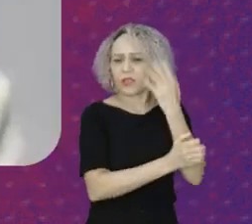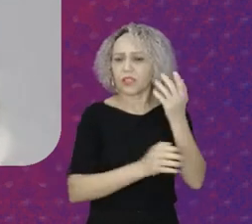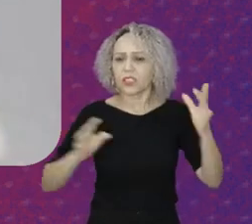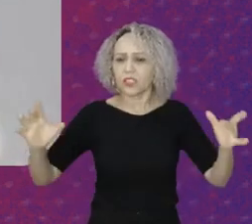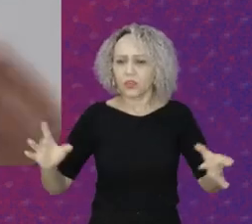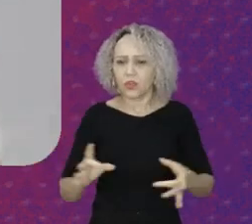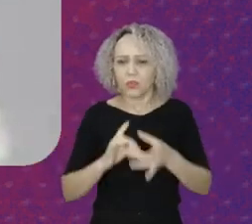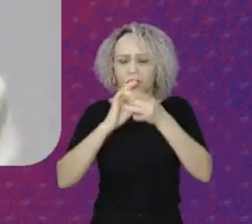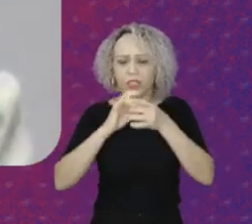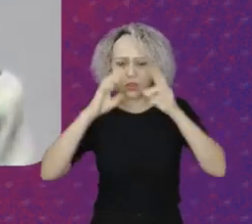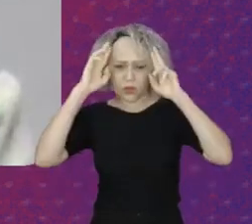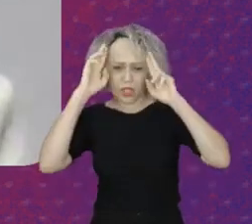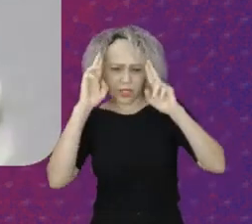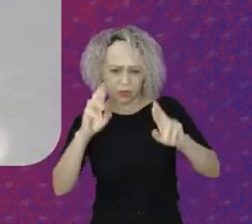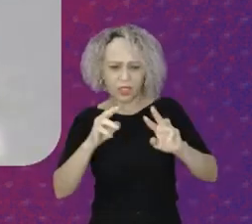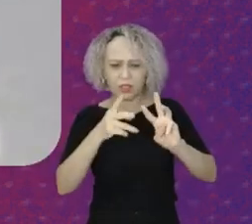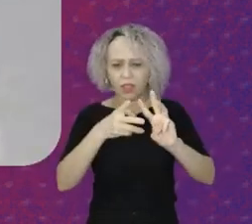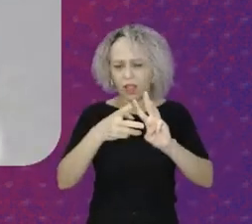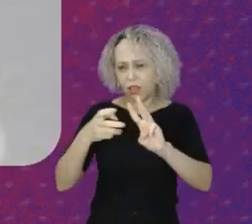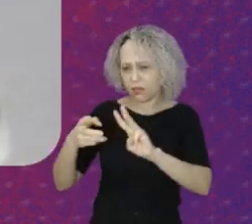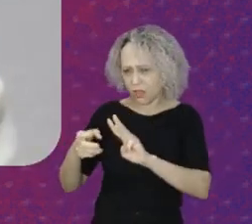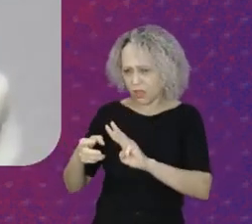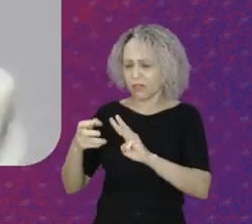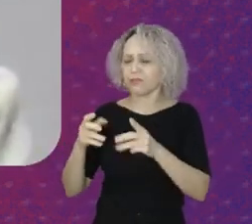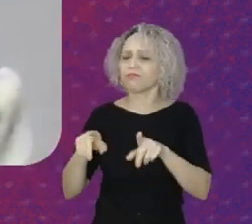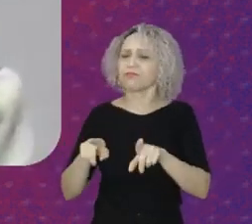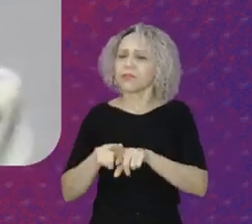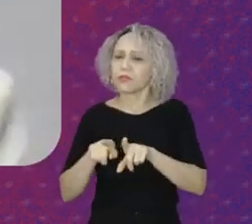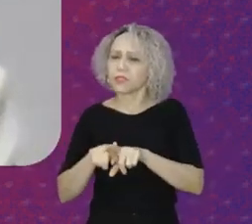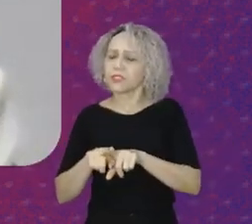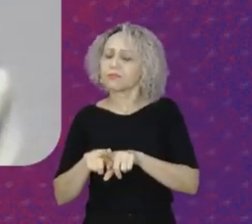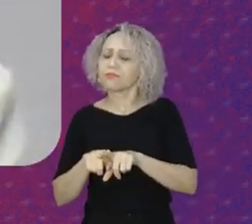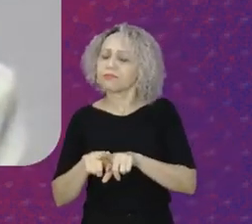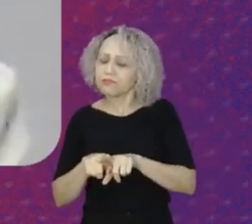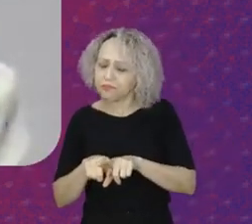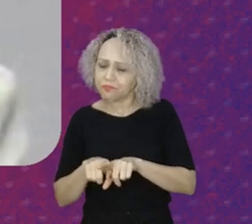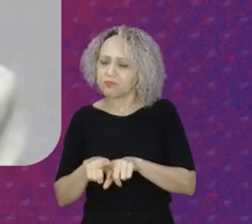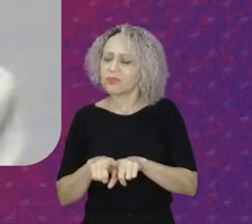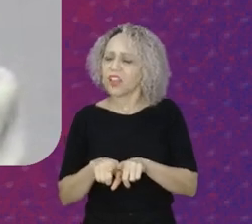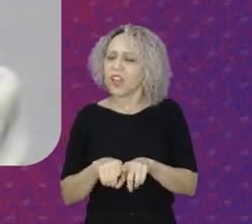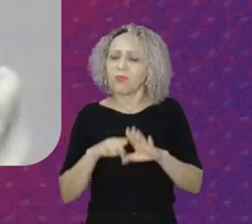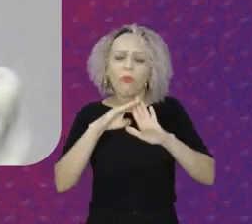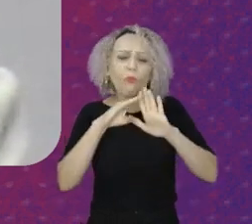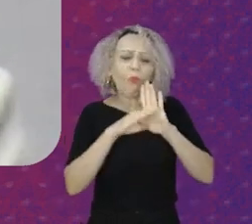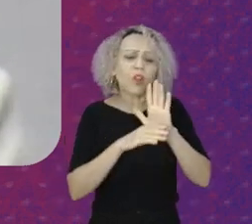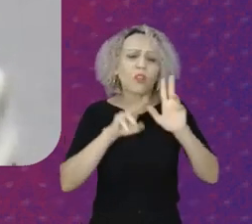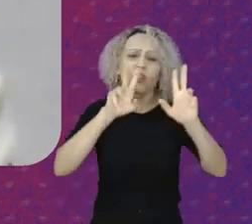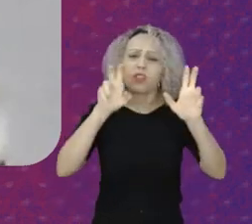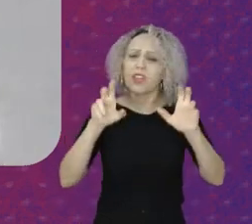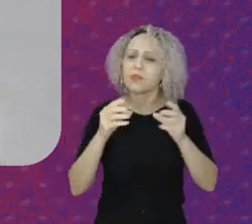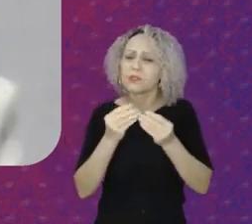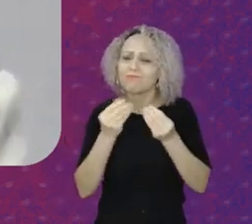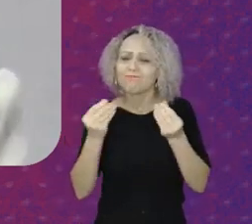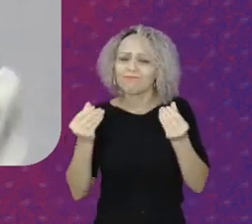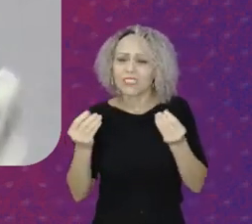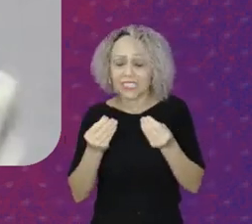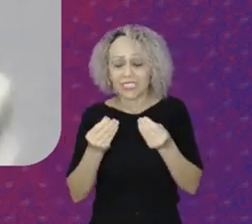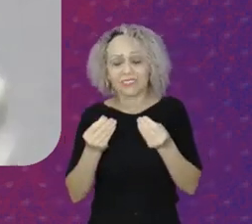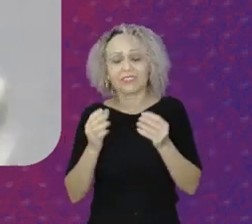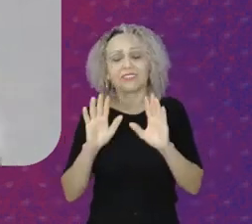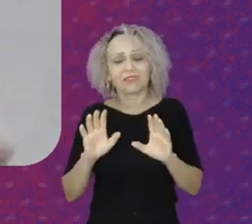com respeito aos povos originários. Então, a gente trouxe pautas sensíveis, estruturantes e, ao